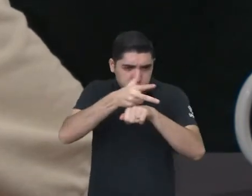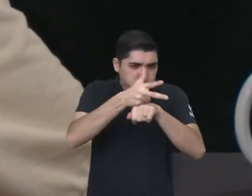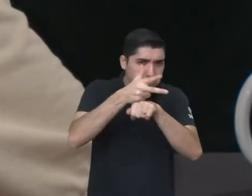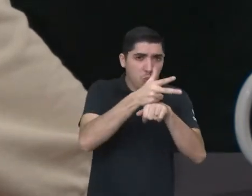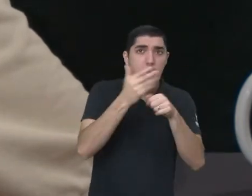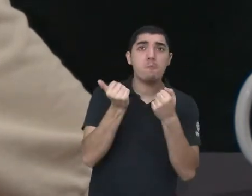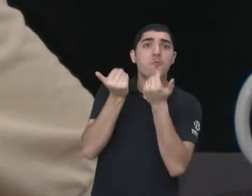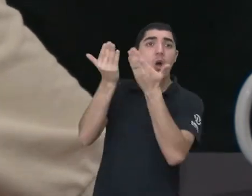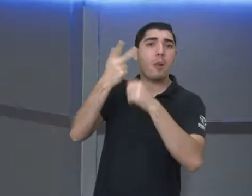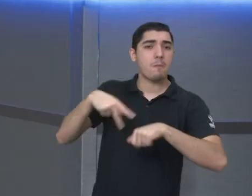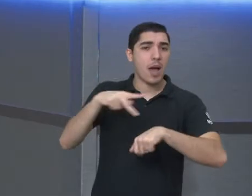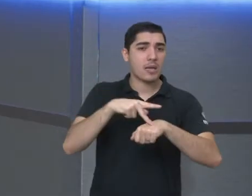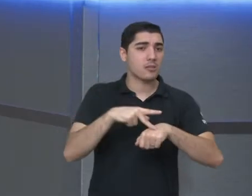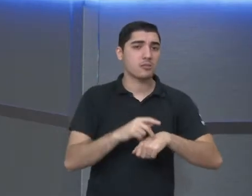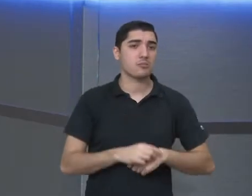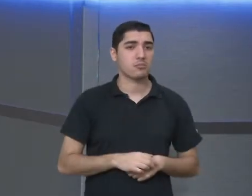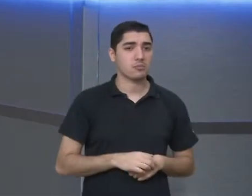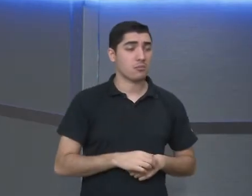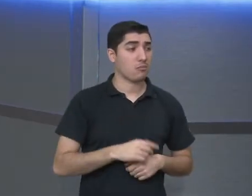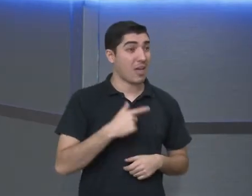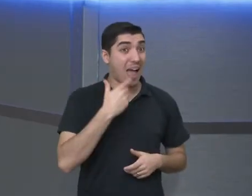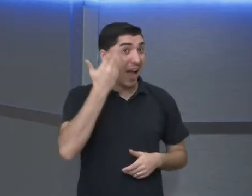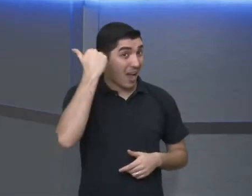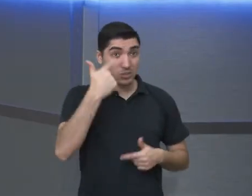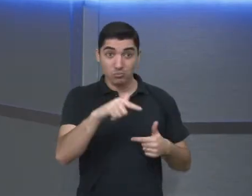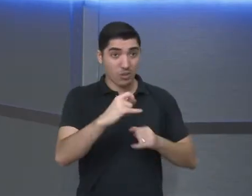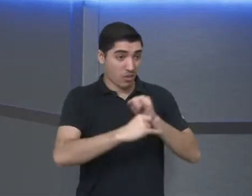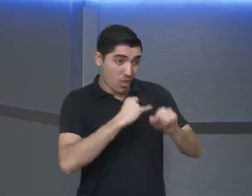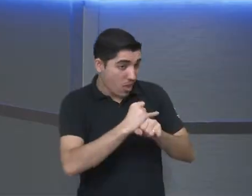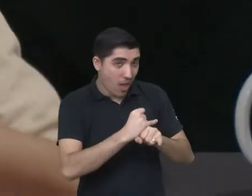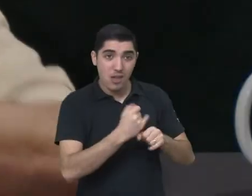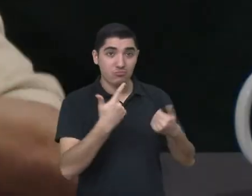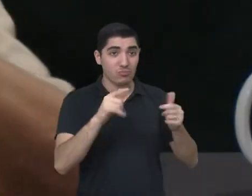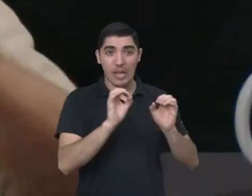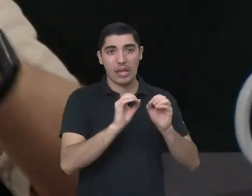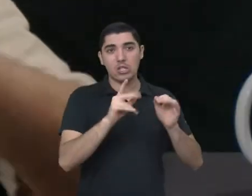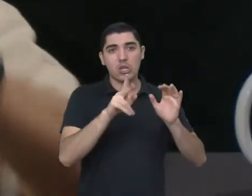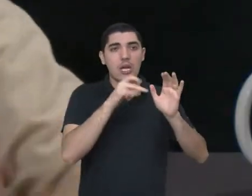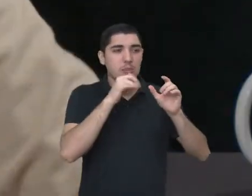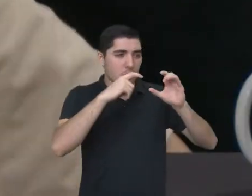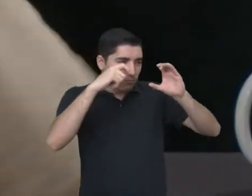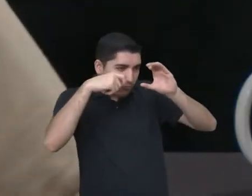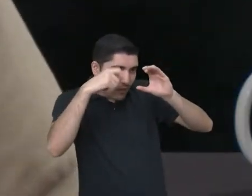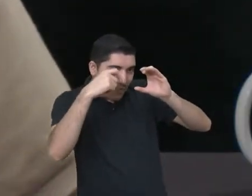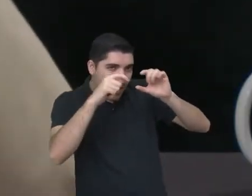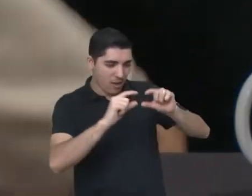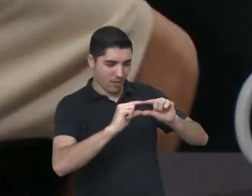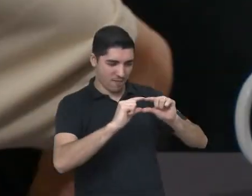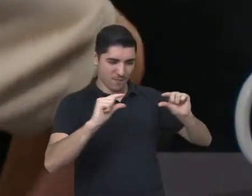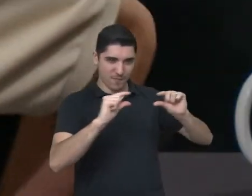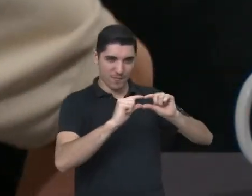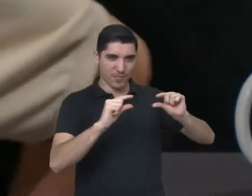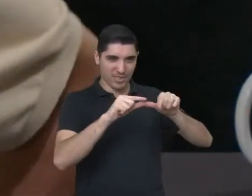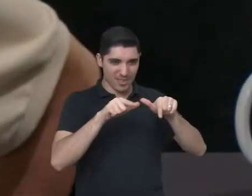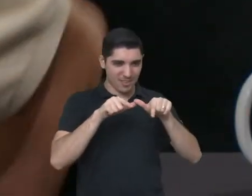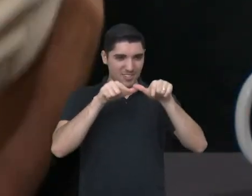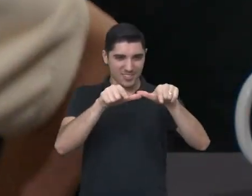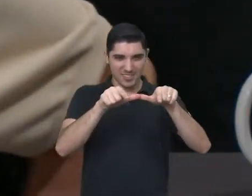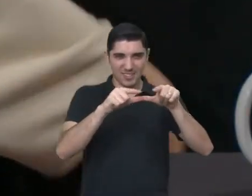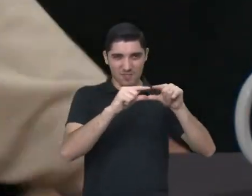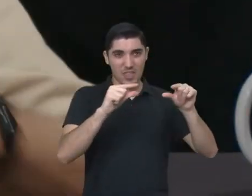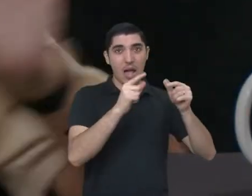celebrar a missa um final de semana, dava um espaço de uns 5 dias, tal. Resolveram mudar a programação, falaram, bom, São José dos Campos é um belo do